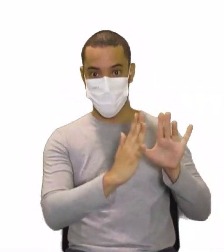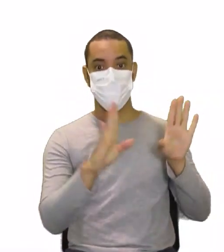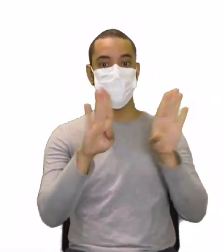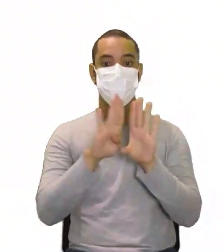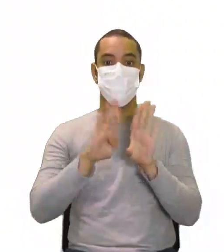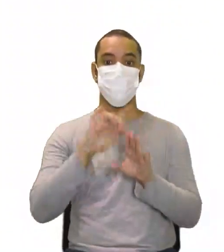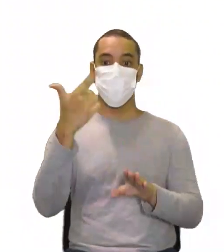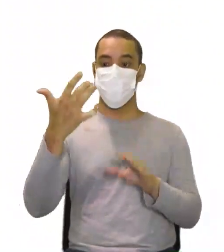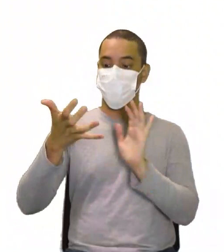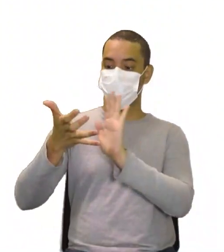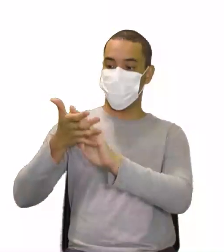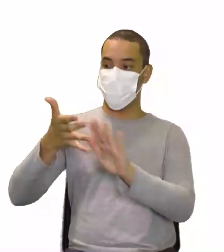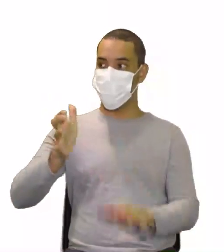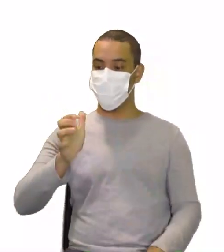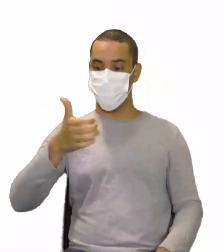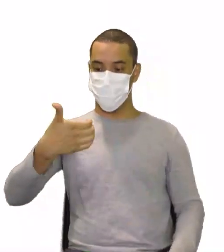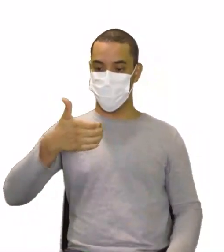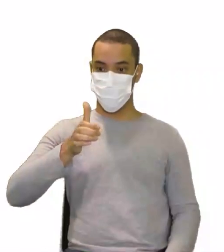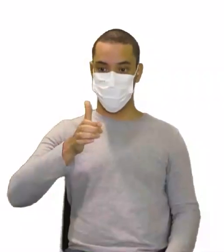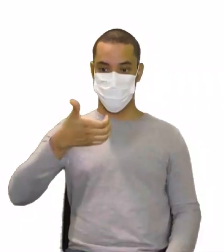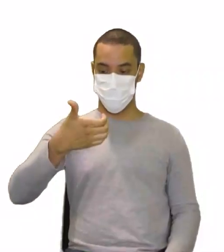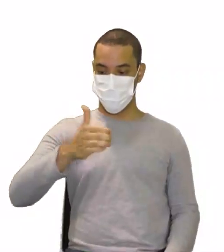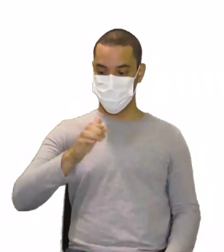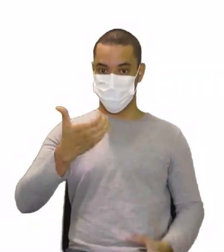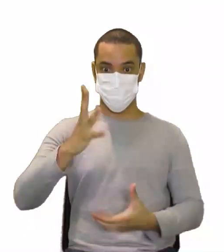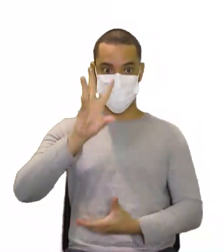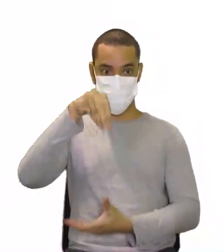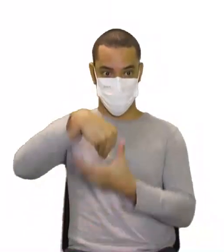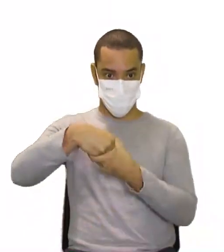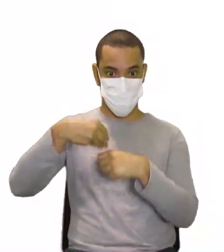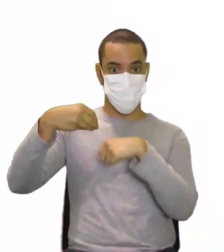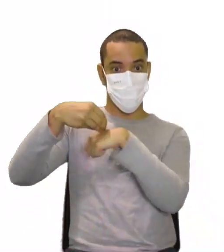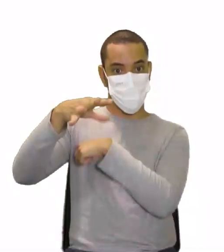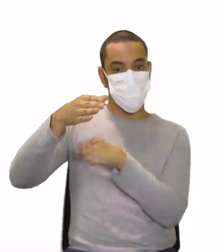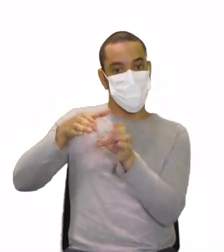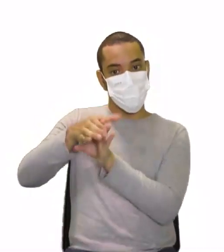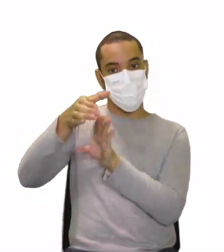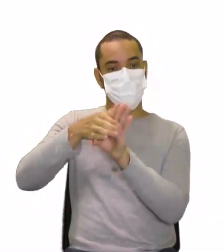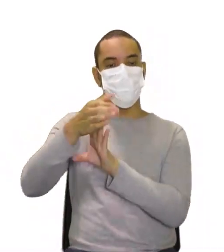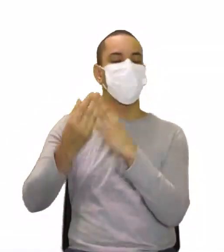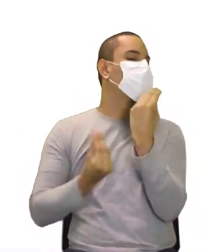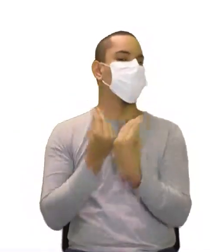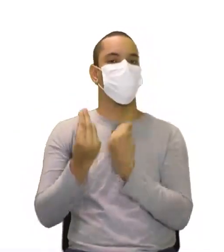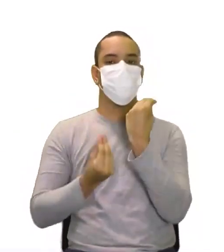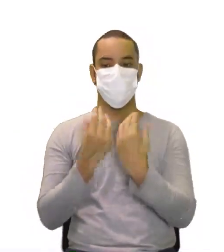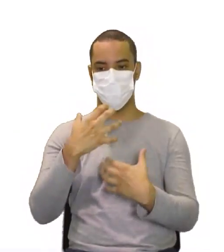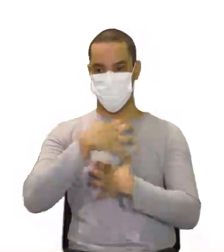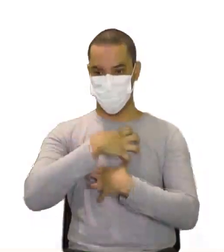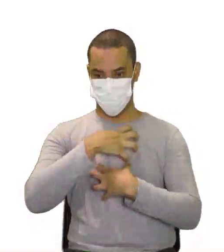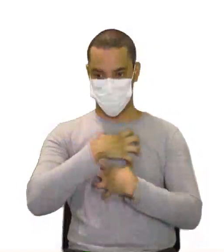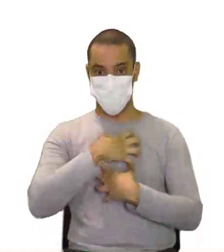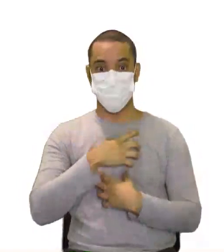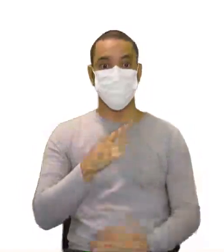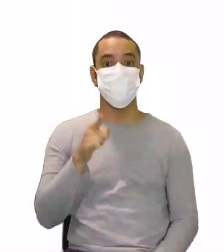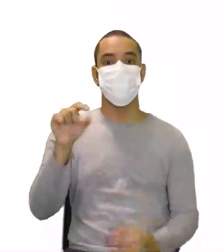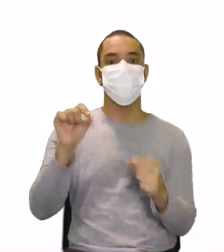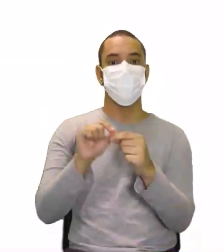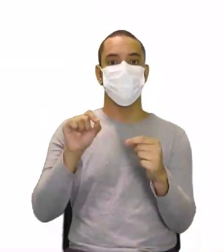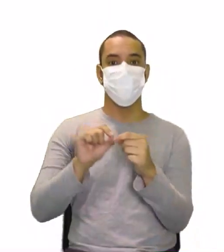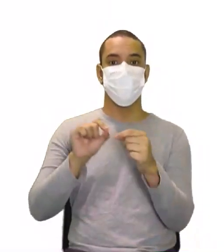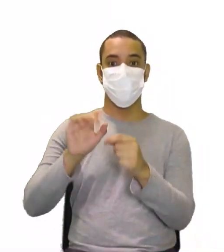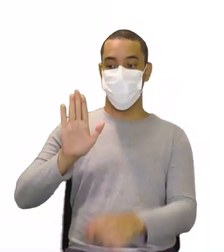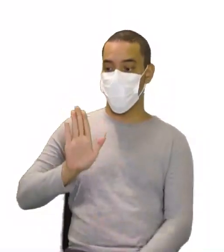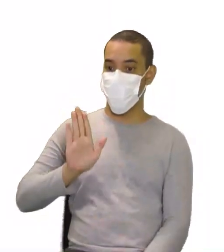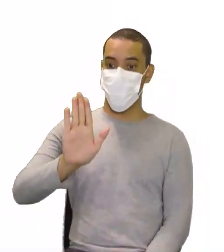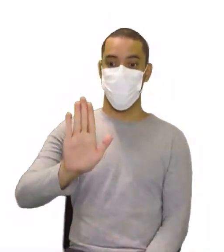dos dedos na direção do campo orientado, né? O sentido que ele está. E aí você vai fazer o empurrão.